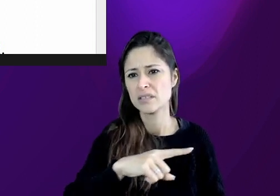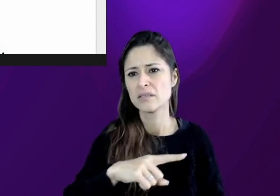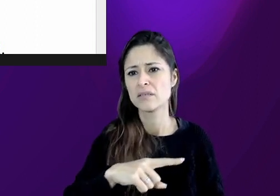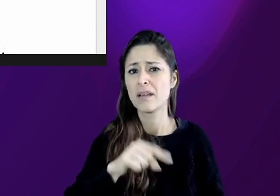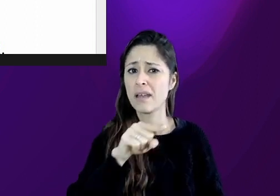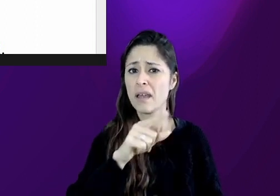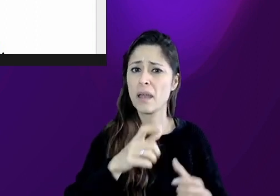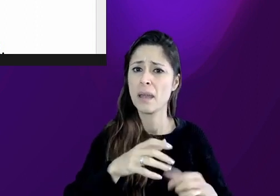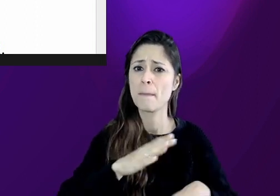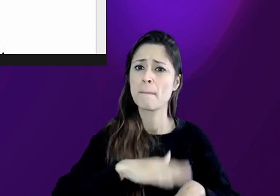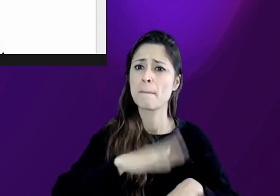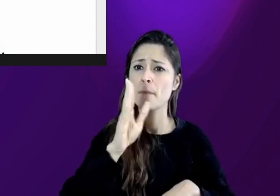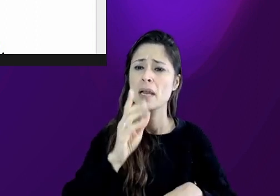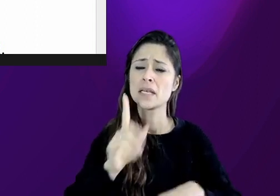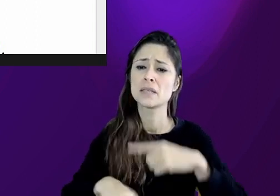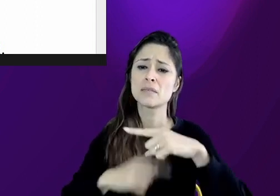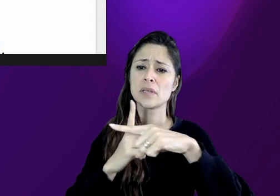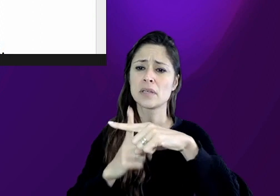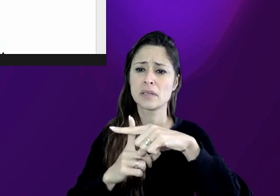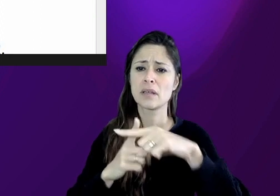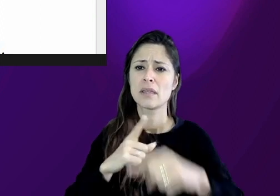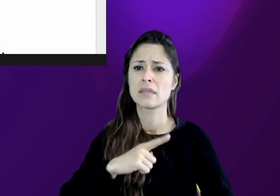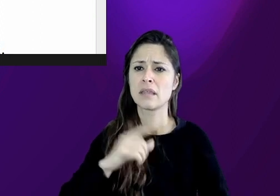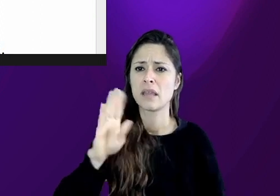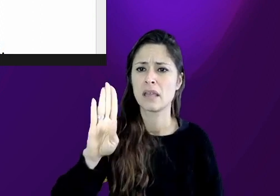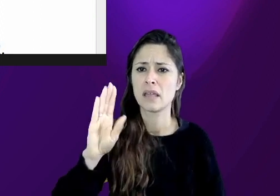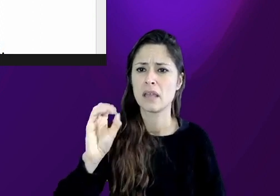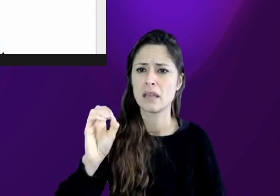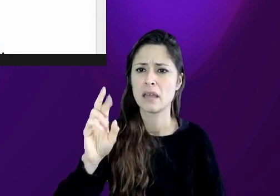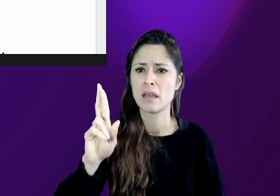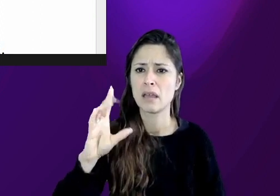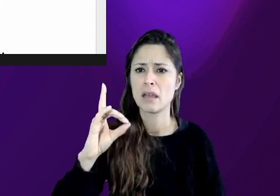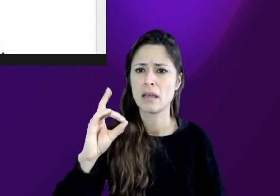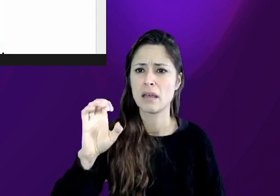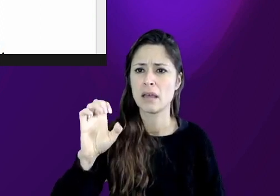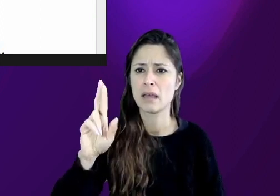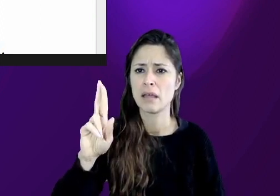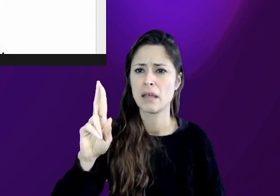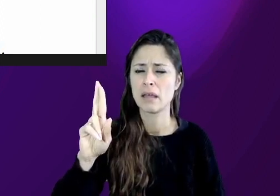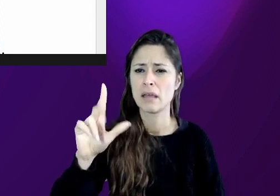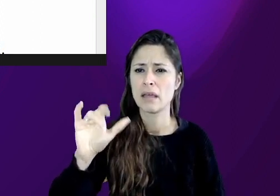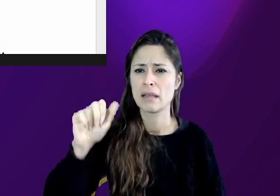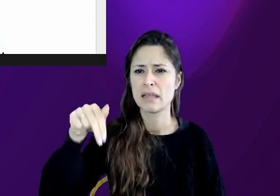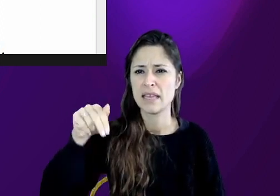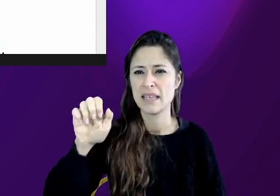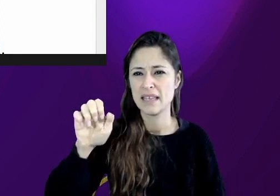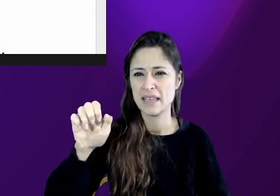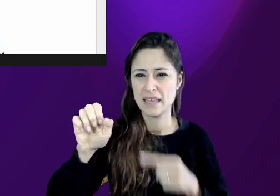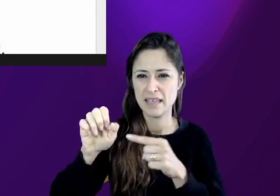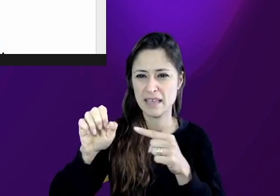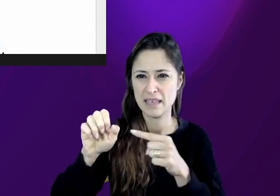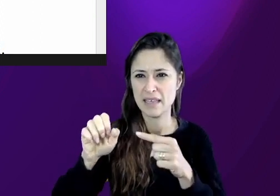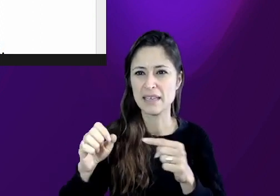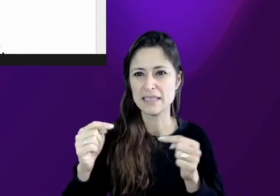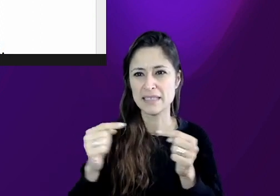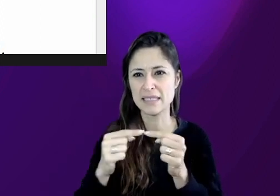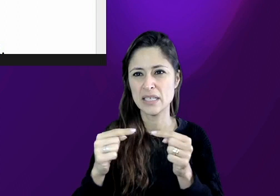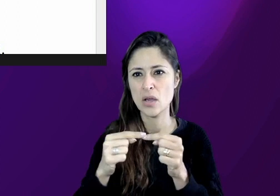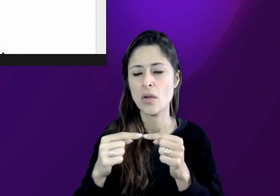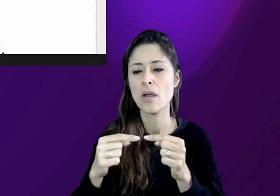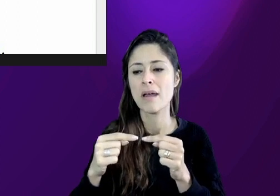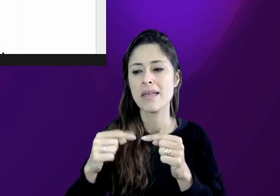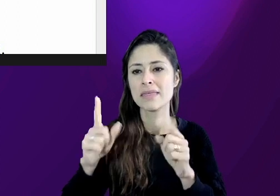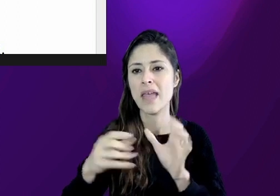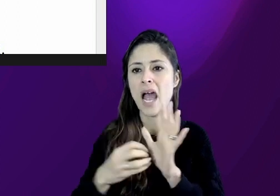quem tinha borderline, quem era classificado como borderline, né? Aqueles pacientes classificados como ressecáveis, houve uma